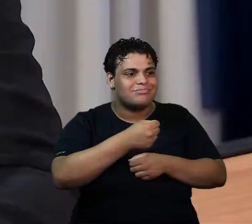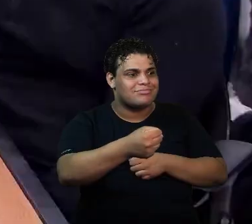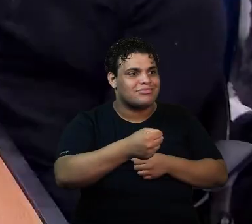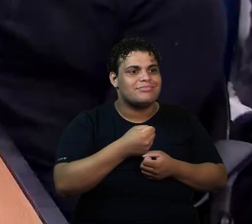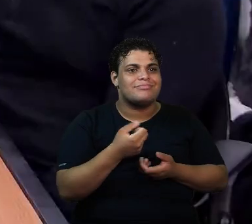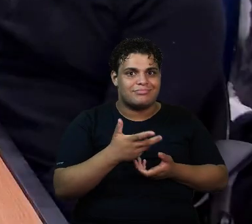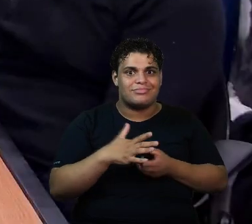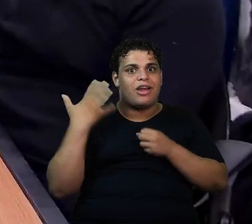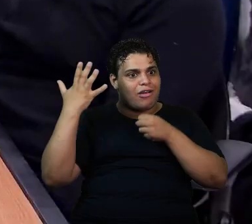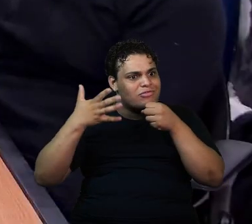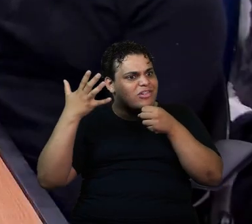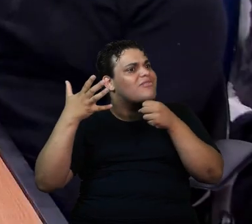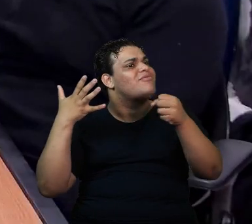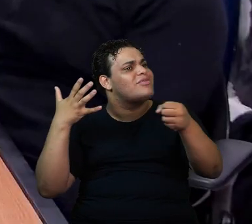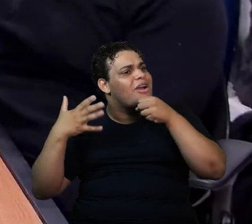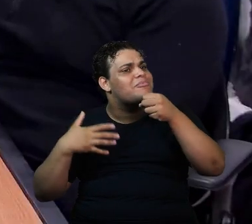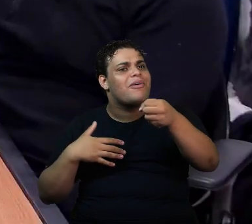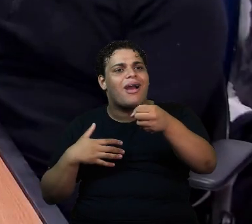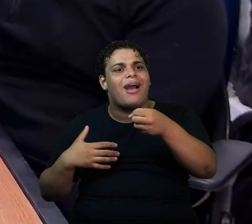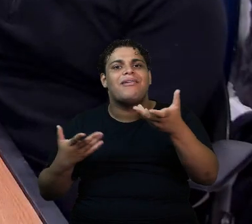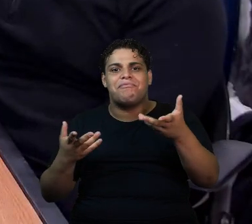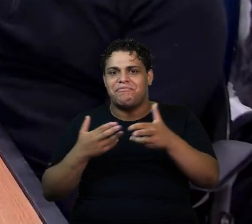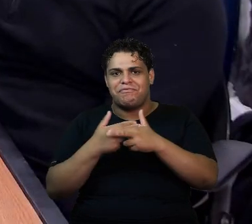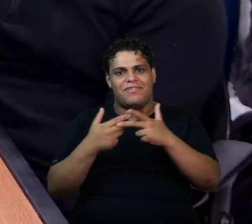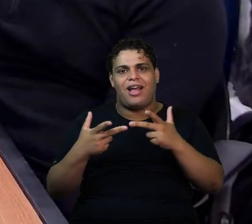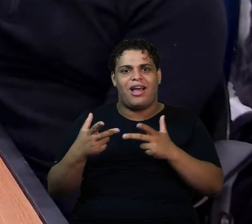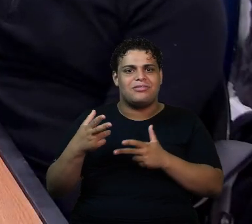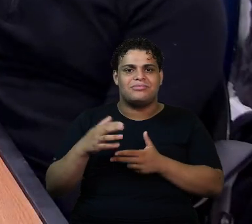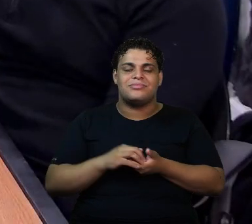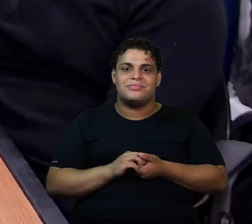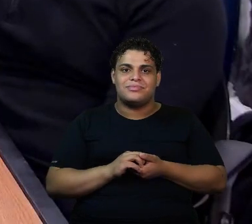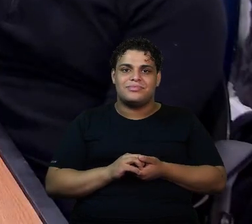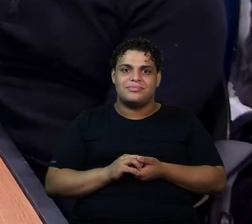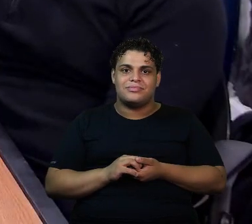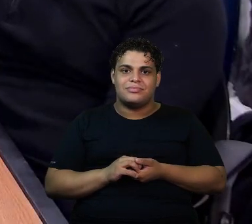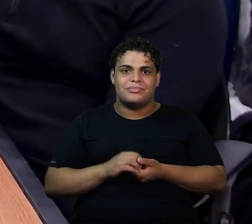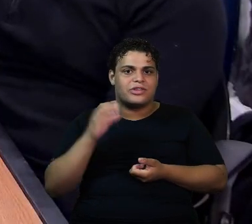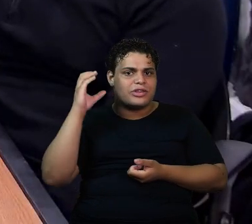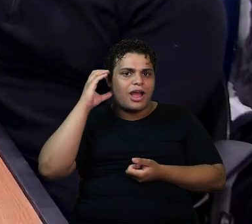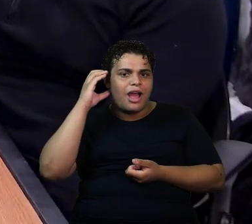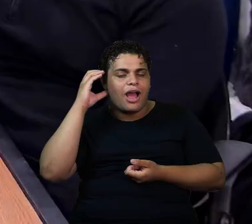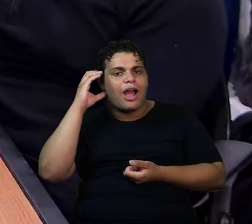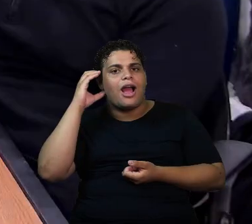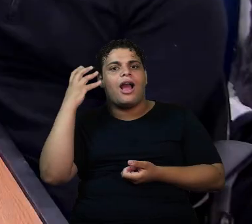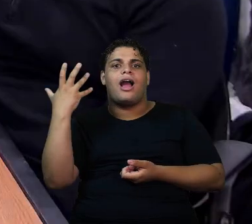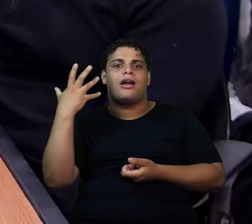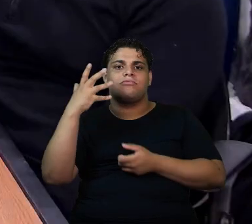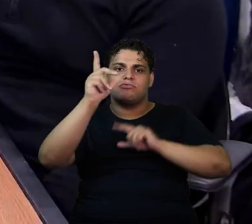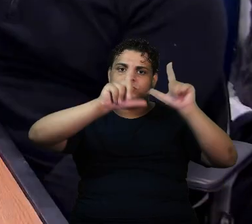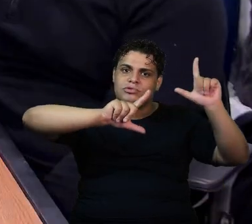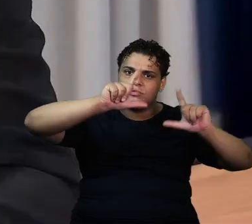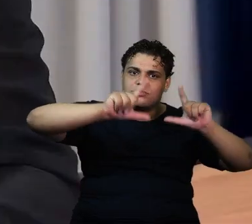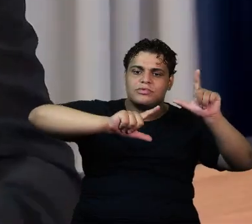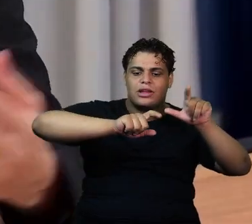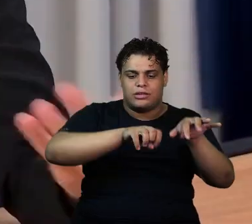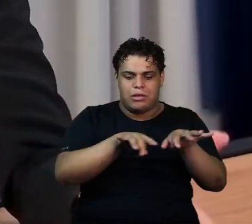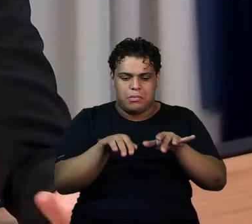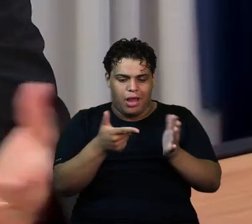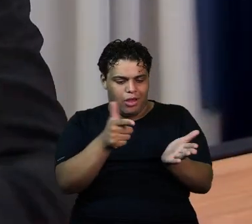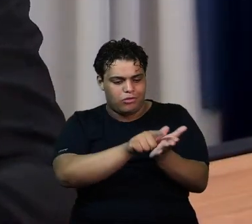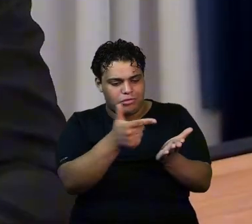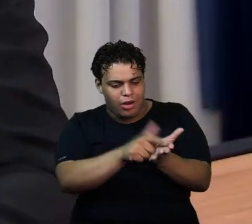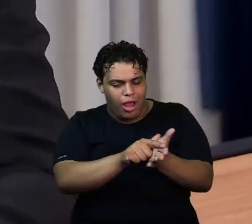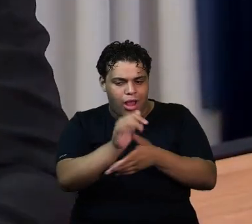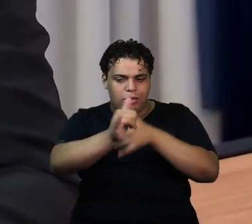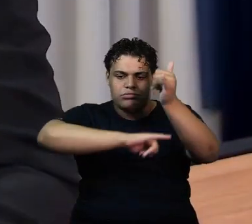entrevistas a gente fez, né, Jonas? Fomos nas rádios, na televisão, imprensa escrita, na internet. Nós estamos aqui